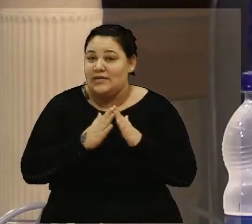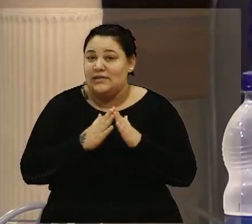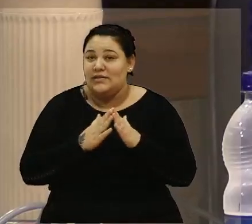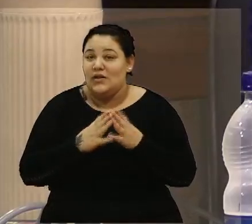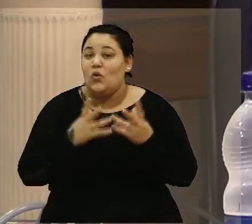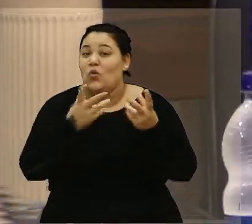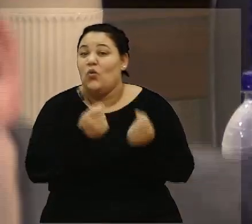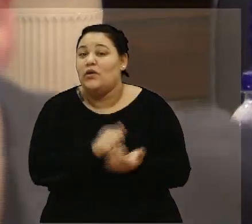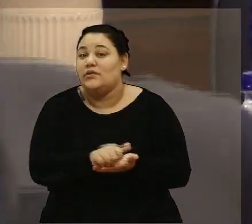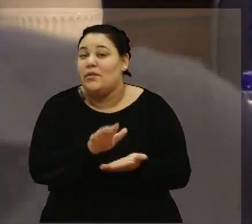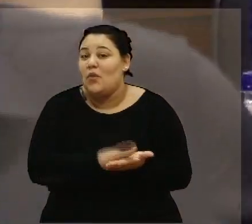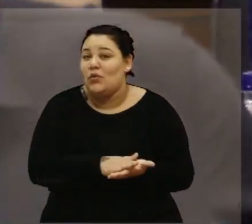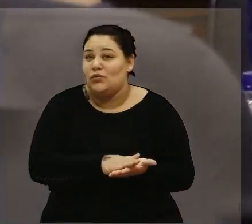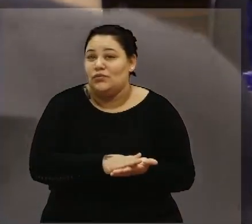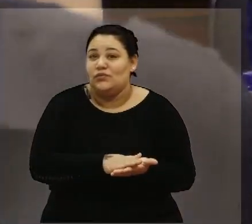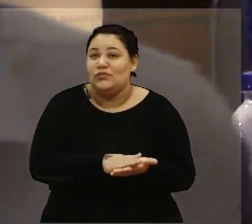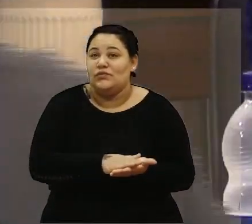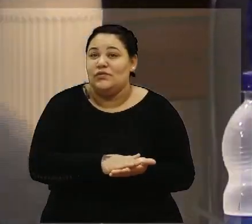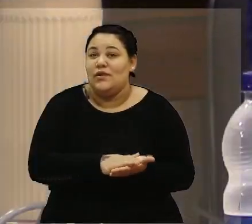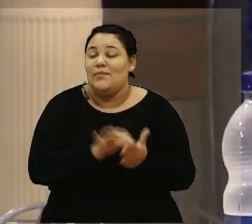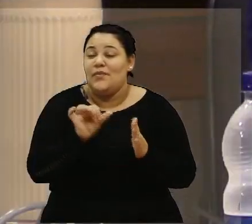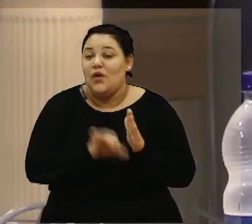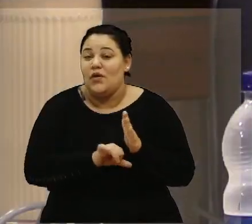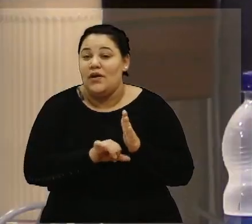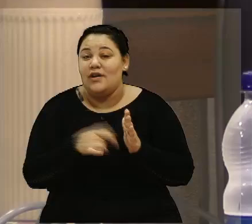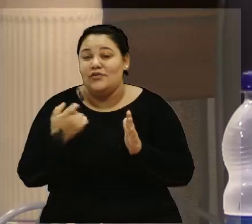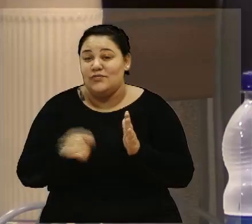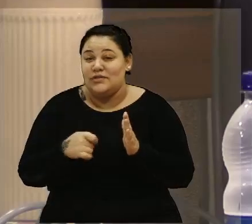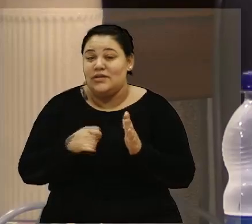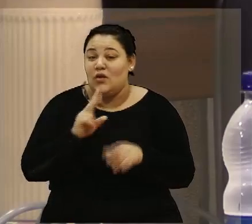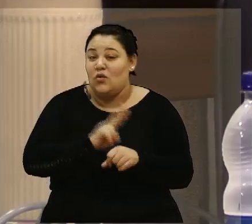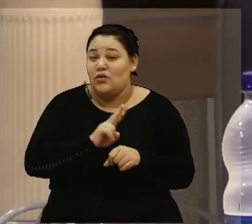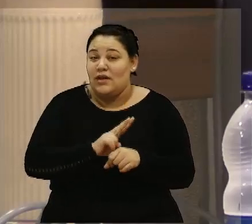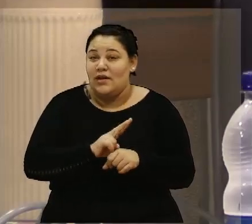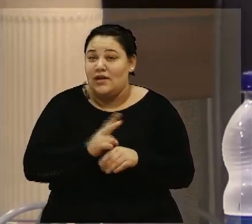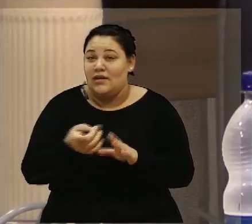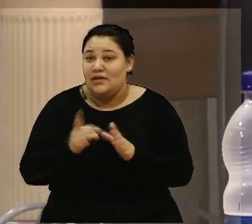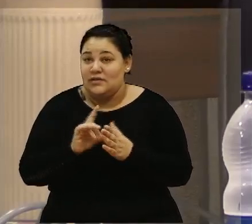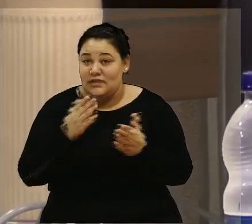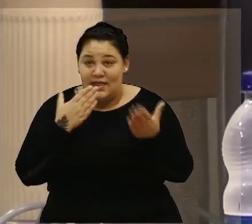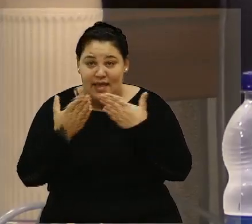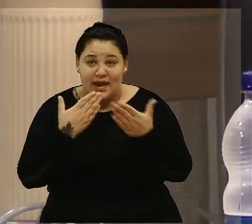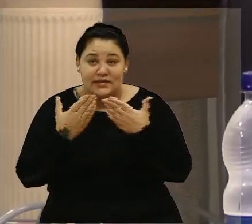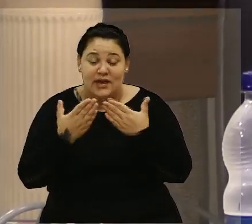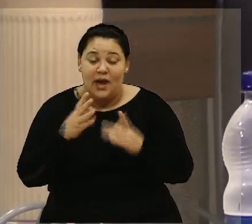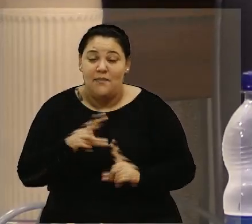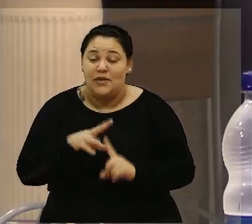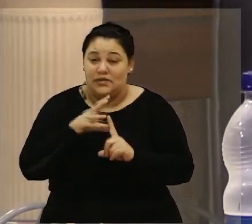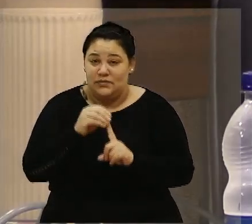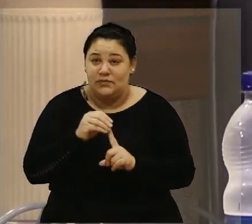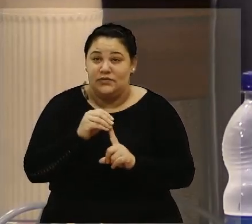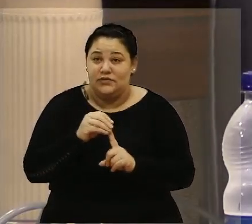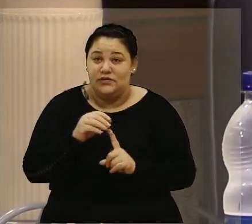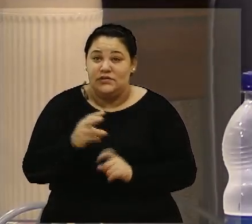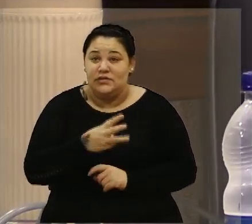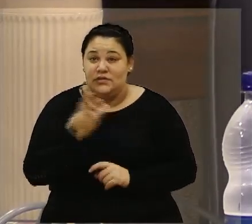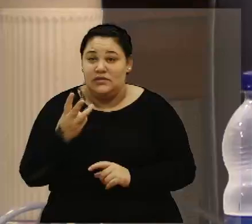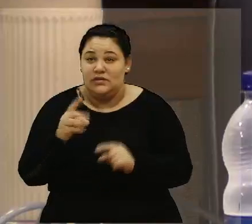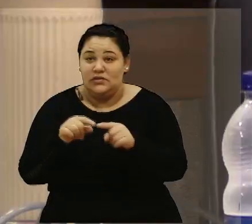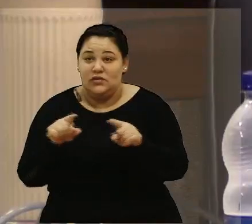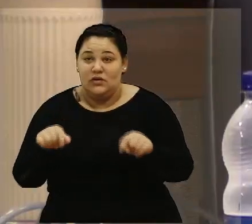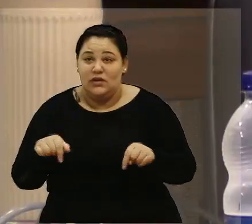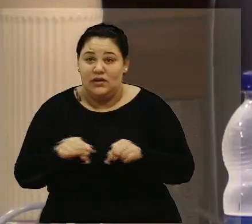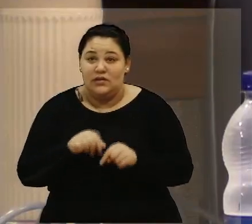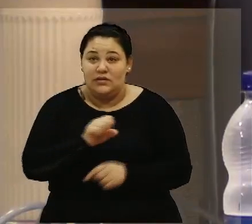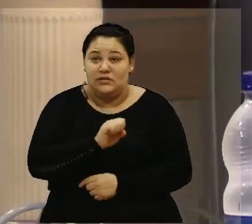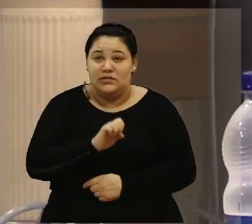indenizações? Fica pior. Então, a gente tem que cuidar, tem que analisar o quanto antes, principalmente nessas 3 bacias, Sepultura,